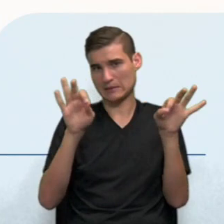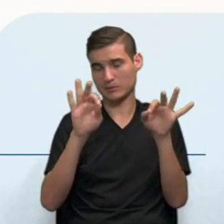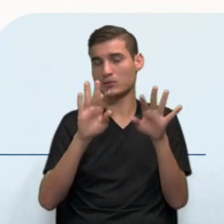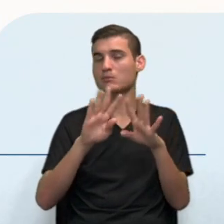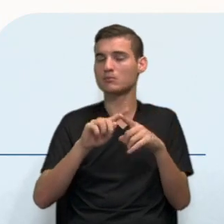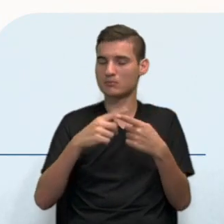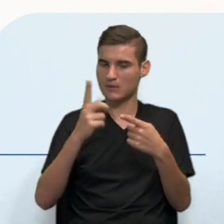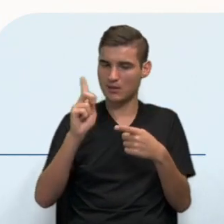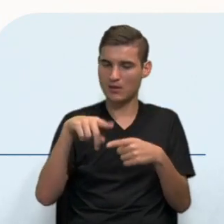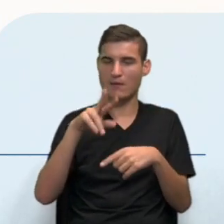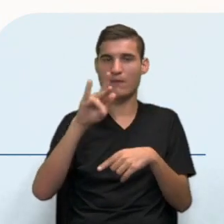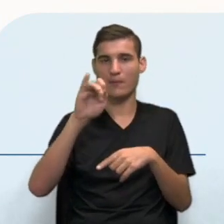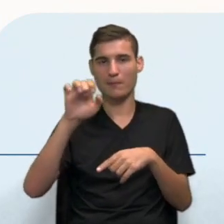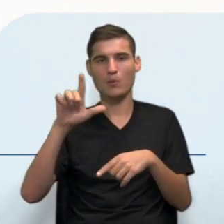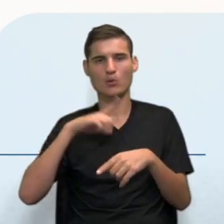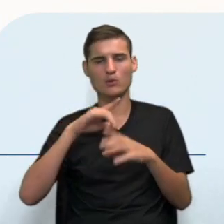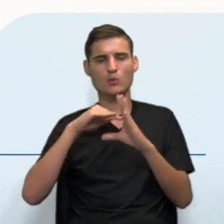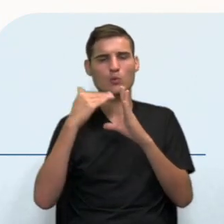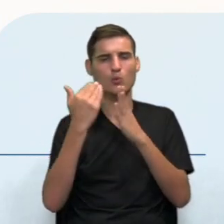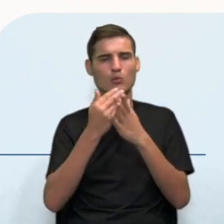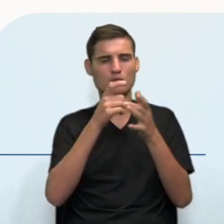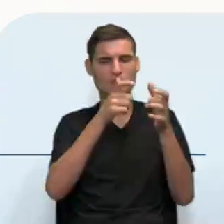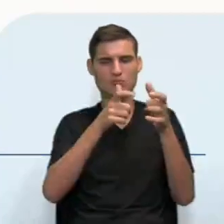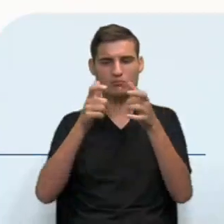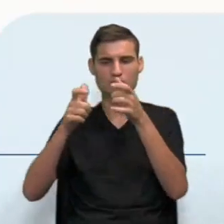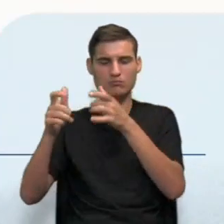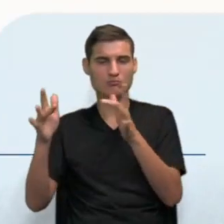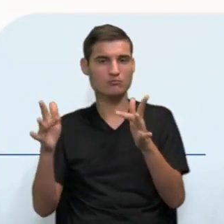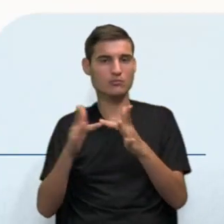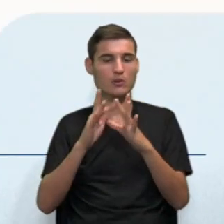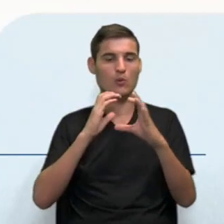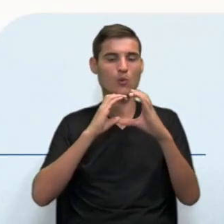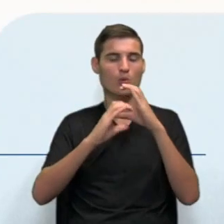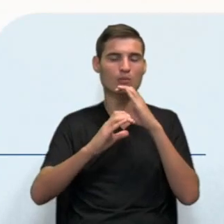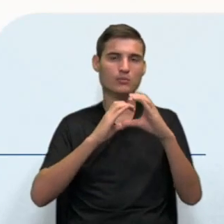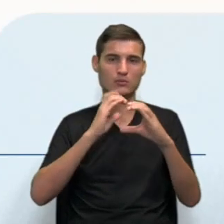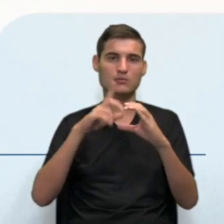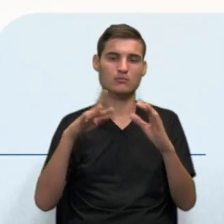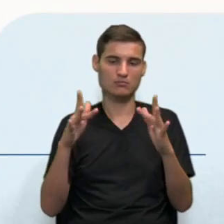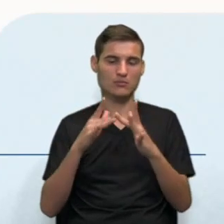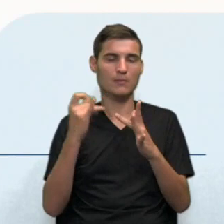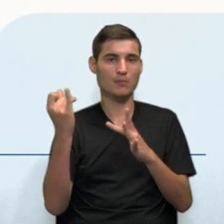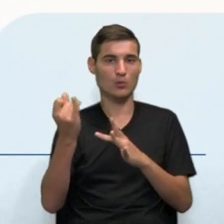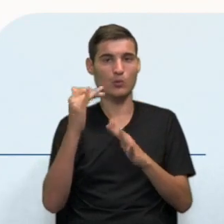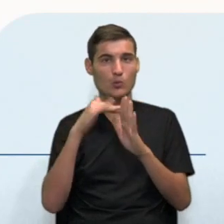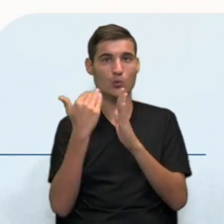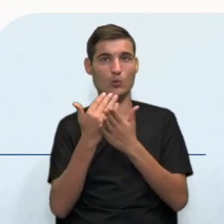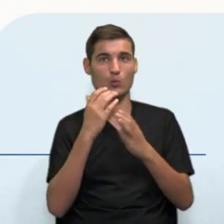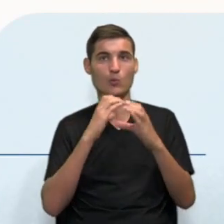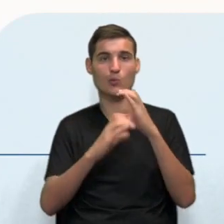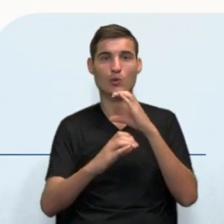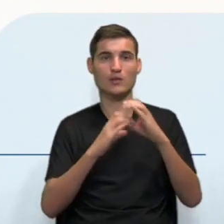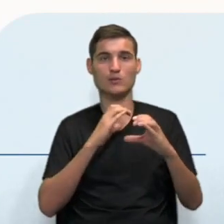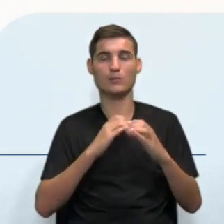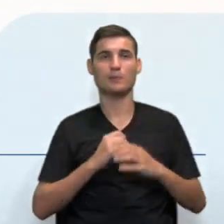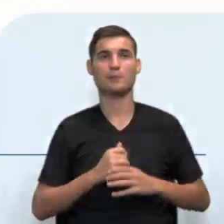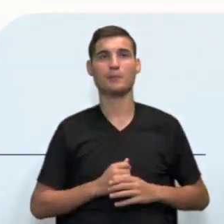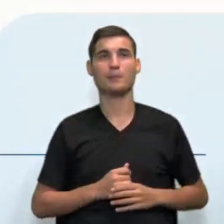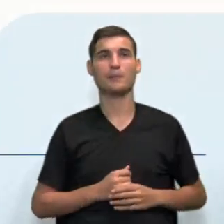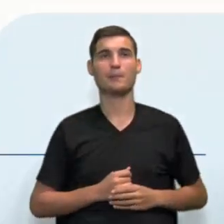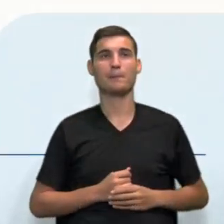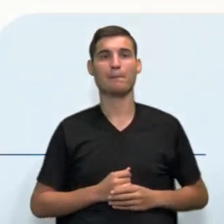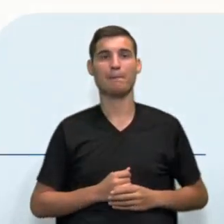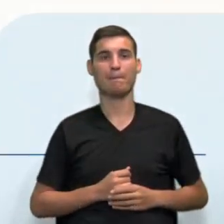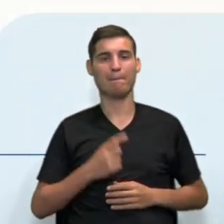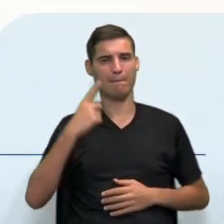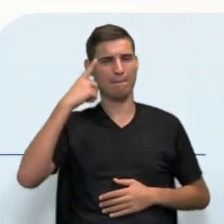seja, ela possui todos os elementos de uma comunicação. E são elementos em comum de todas as comunicações. E a